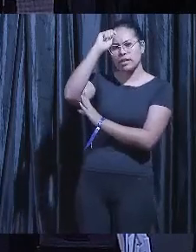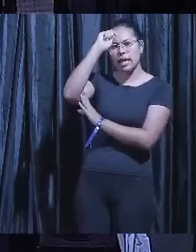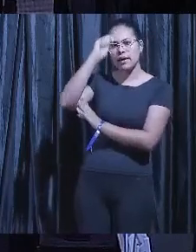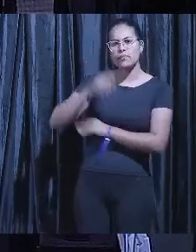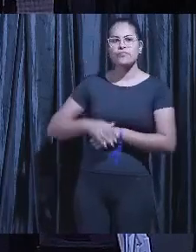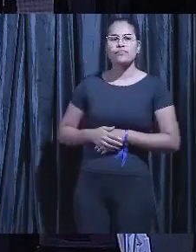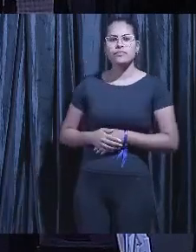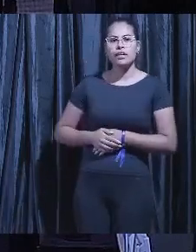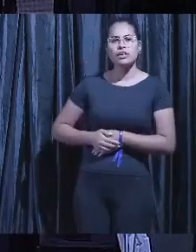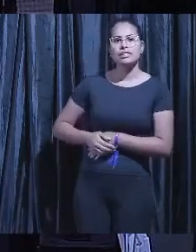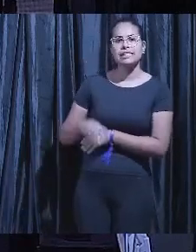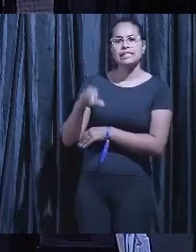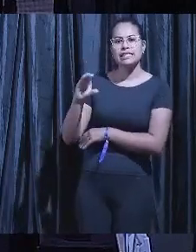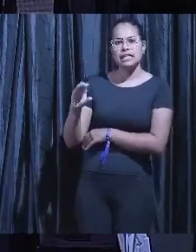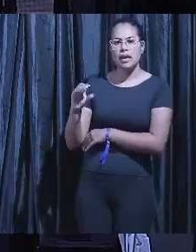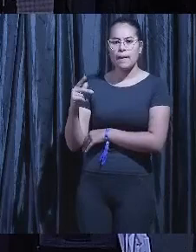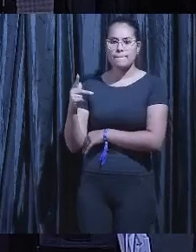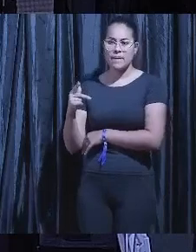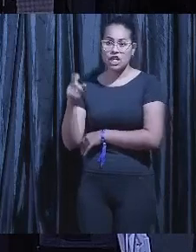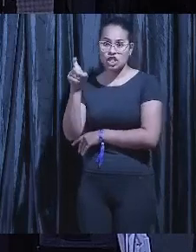CPX, que são siglas